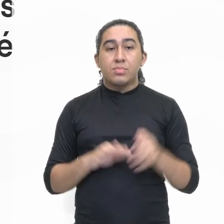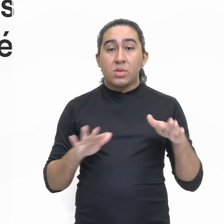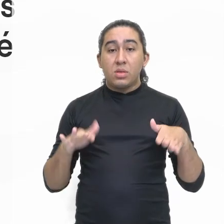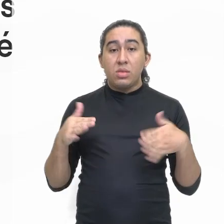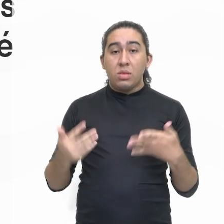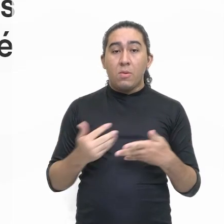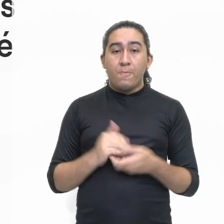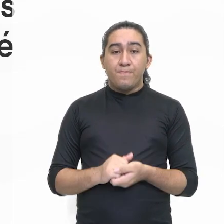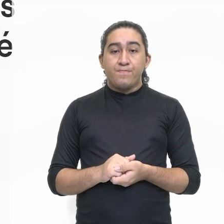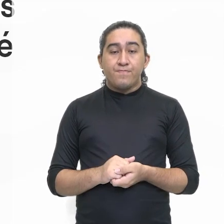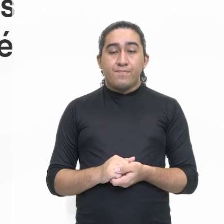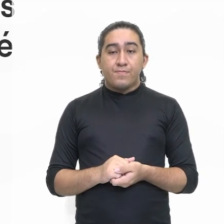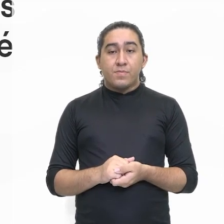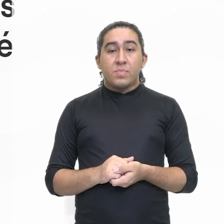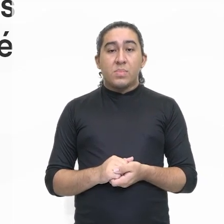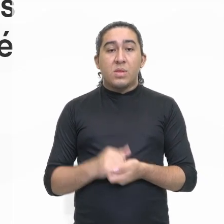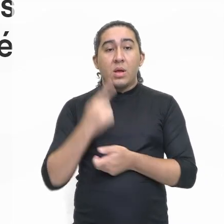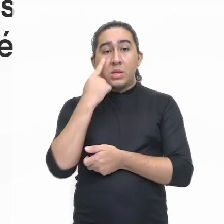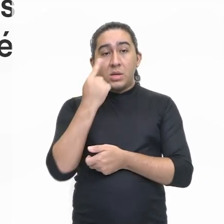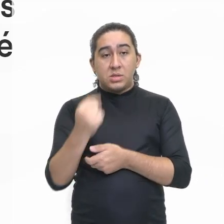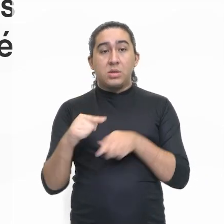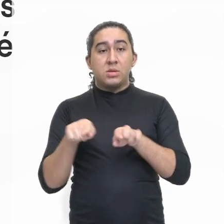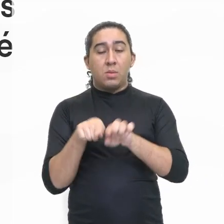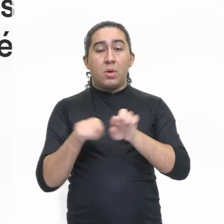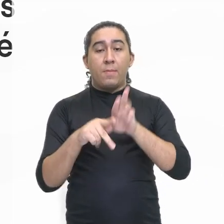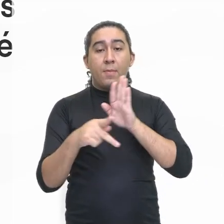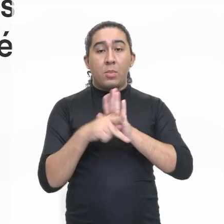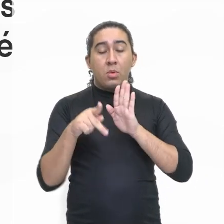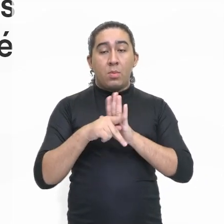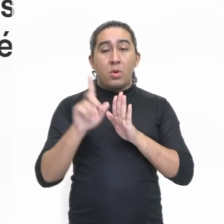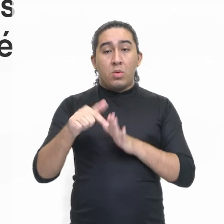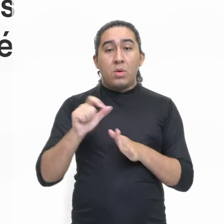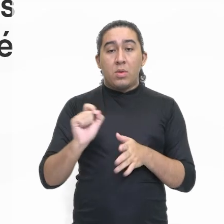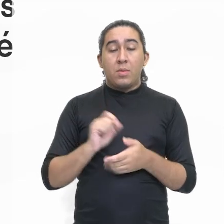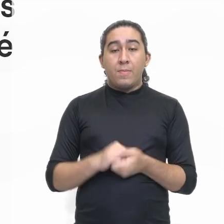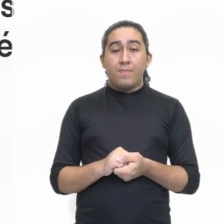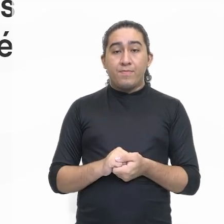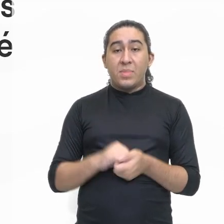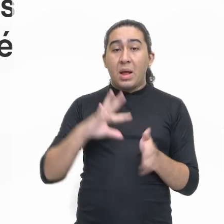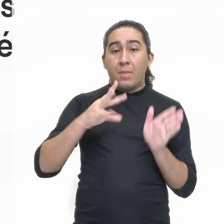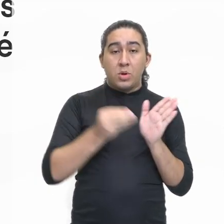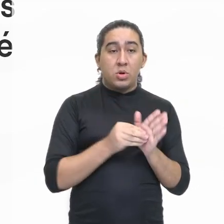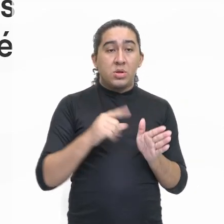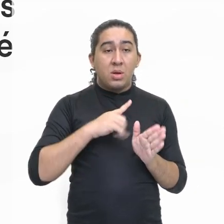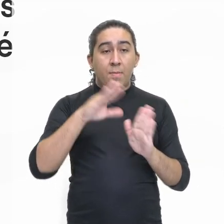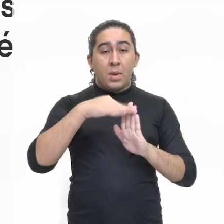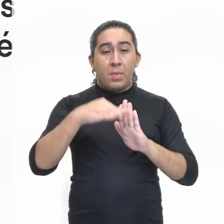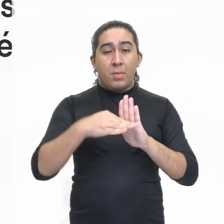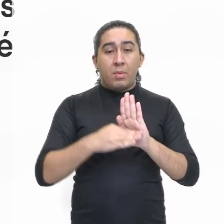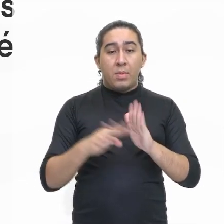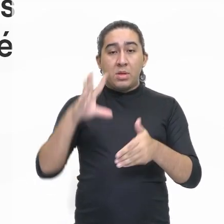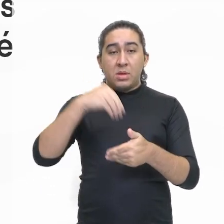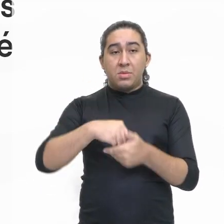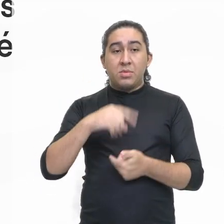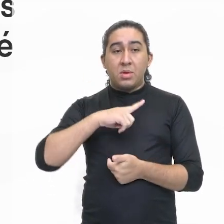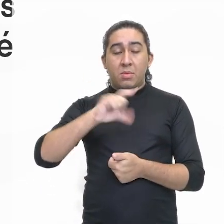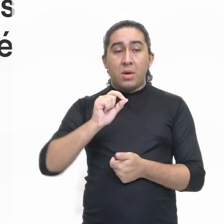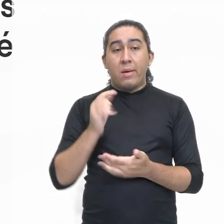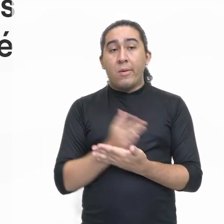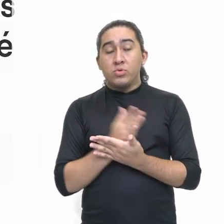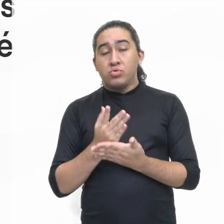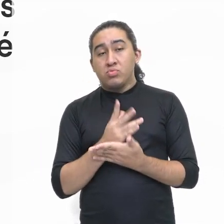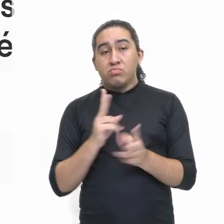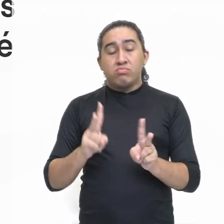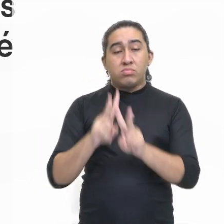Então, tem uma coisa interessante no bioma Amazônia, que a gente fez uma classificação aqui, dentro dele alguns sistemas,